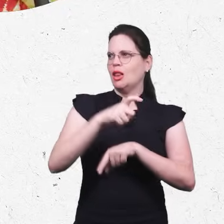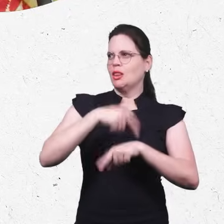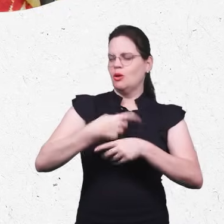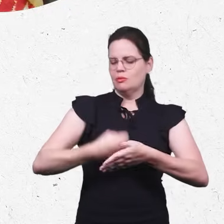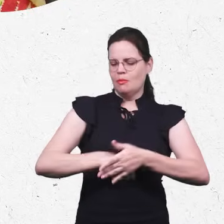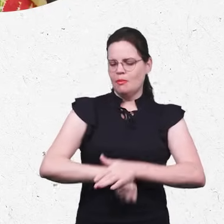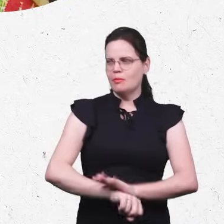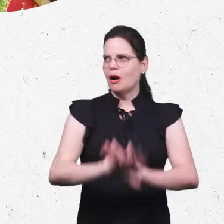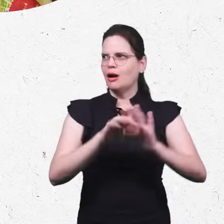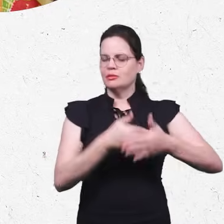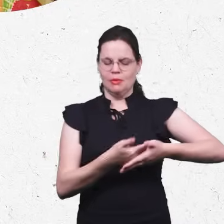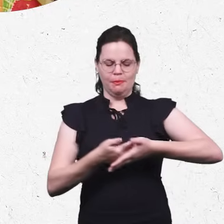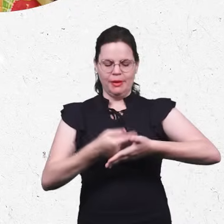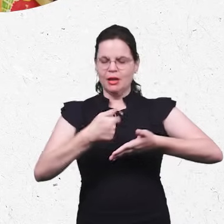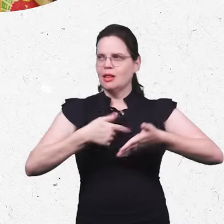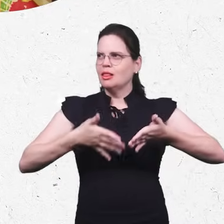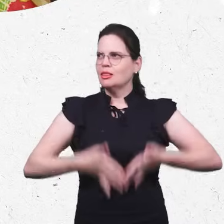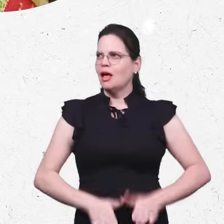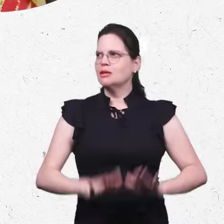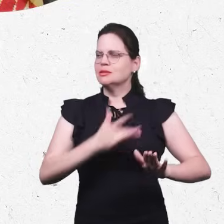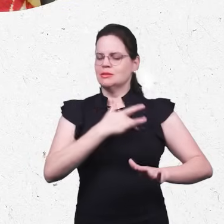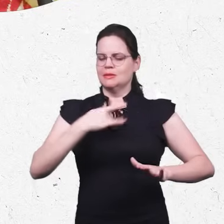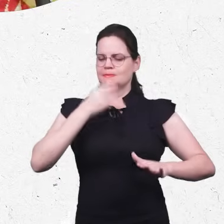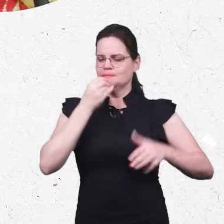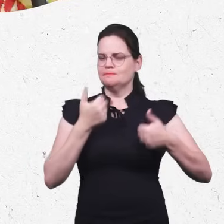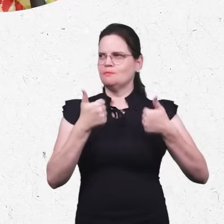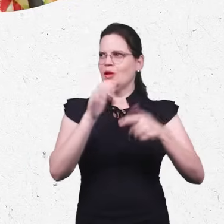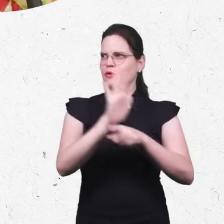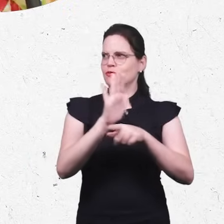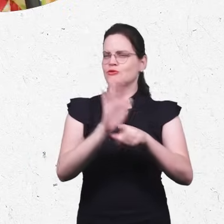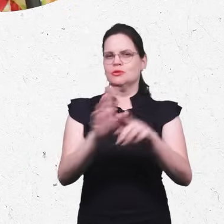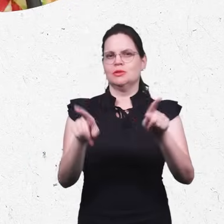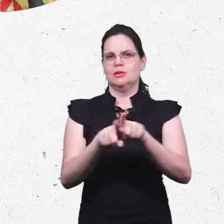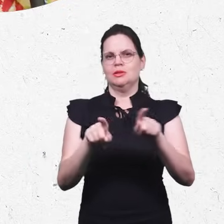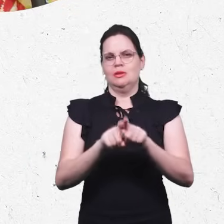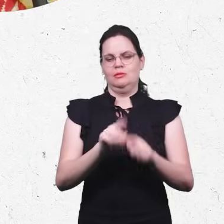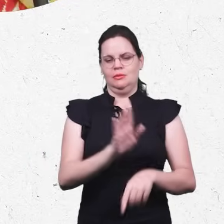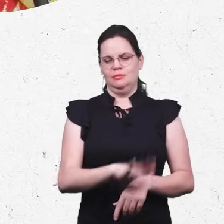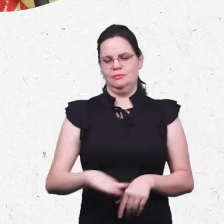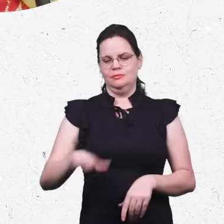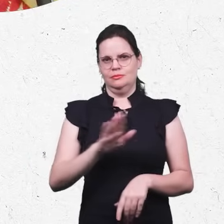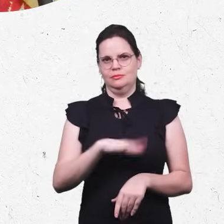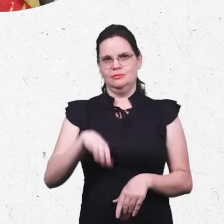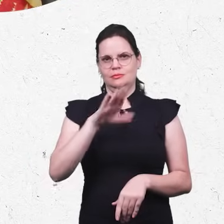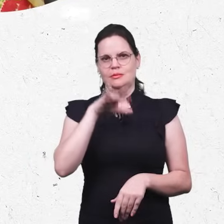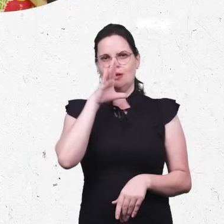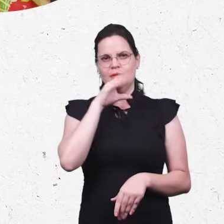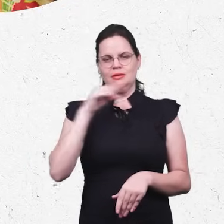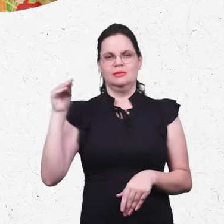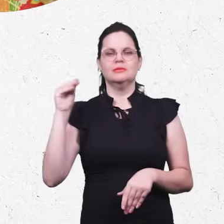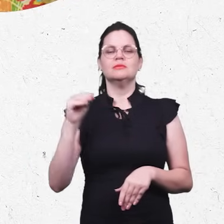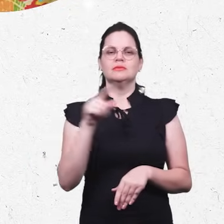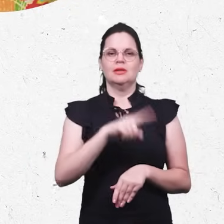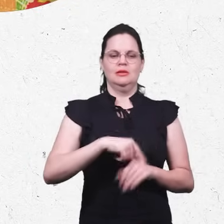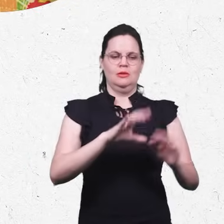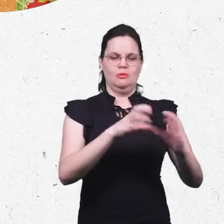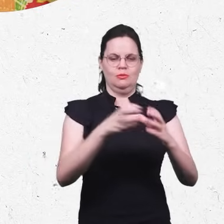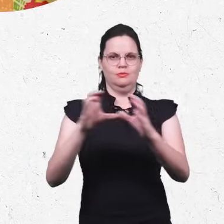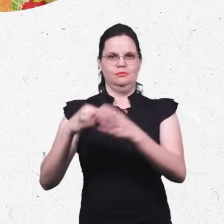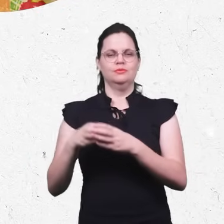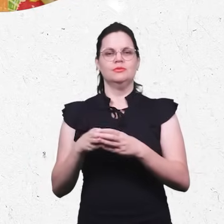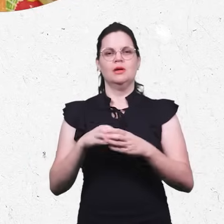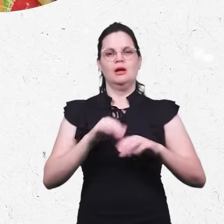parto a ela, junto com seus bebês, meu Deus. Abençoe também, Senhor, as classes, criança, intermediário, Senhor,